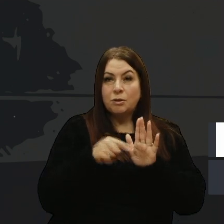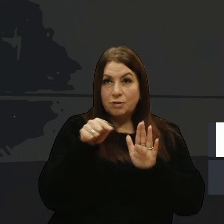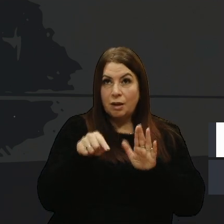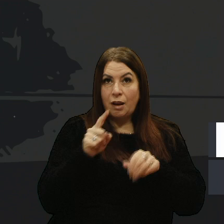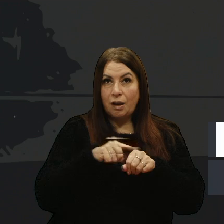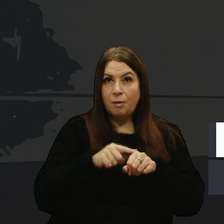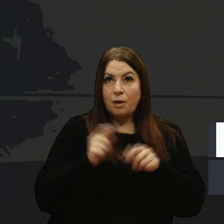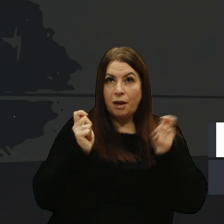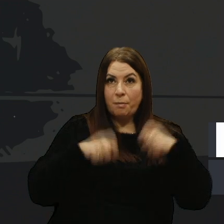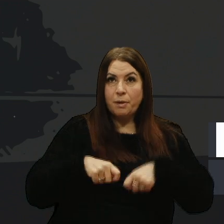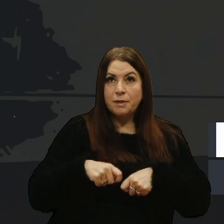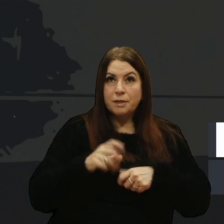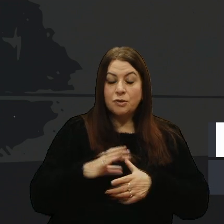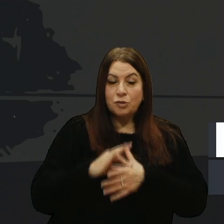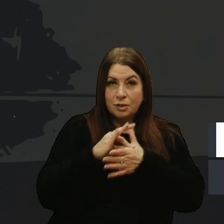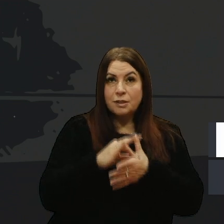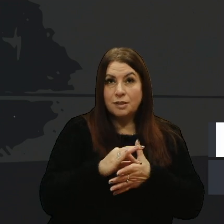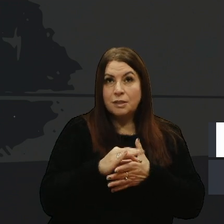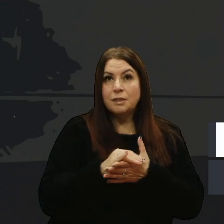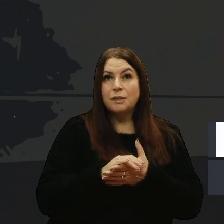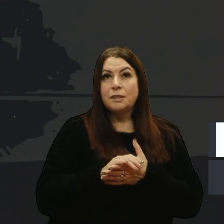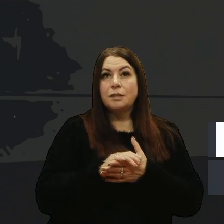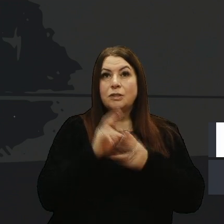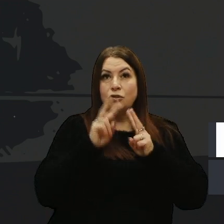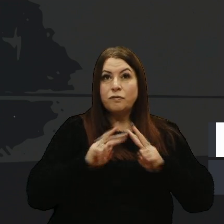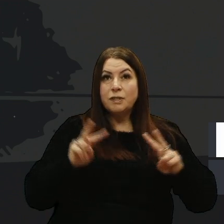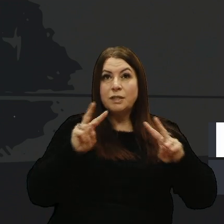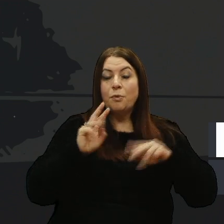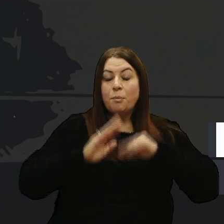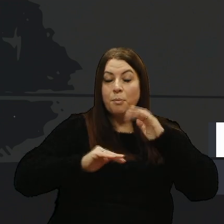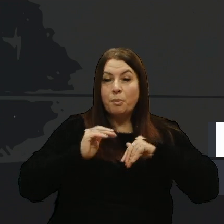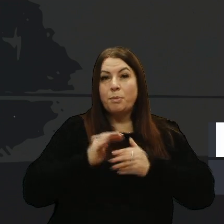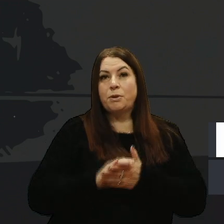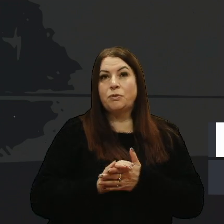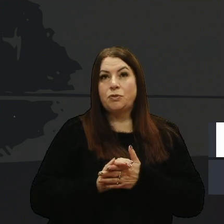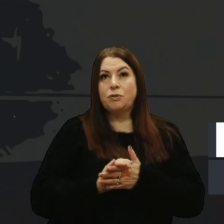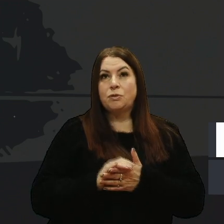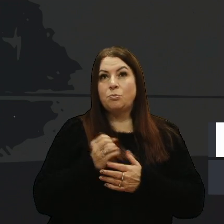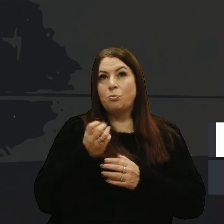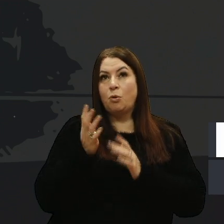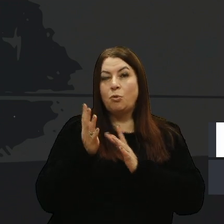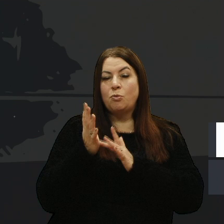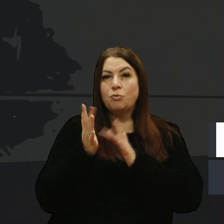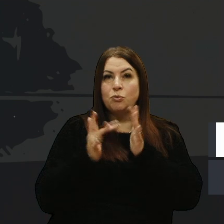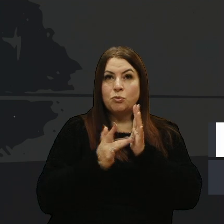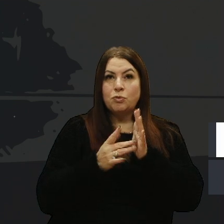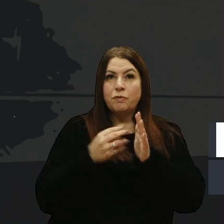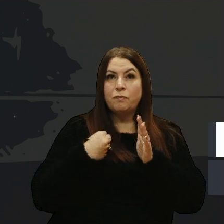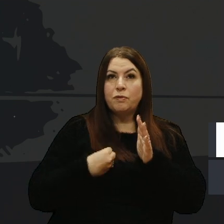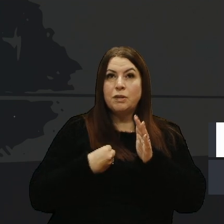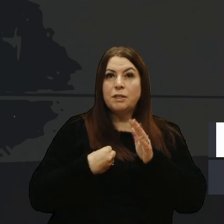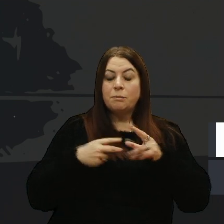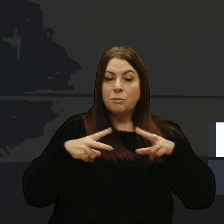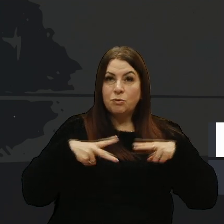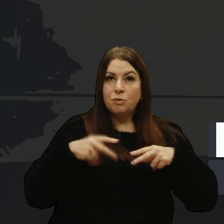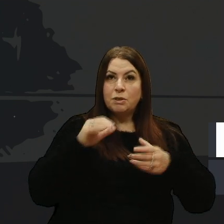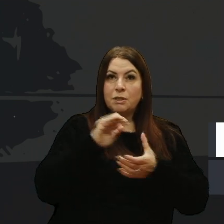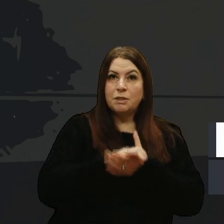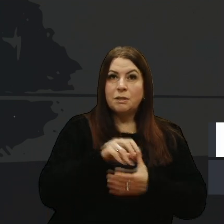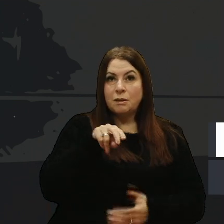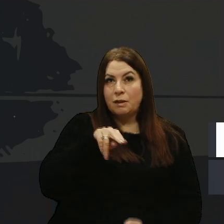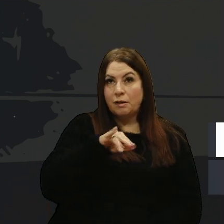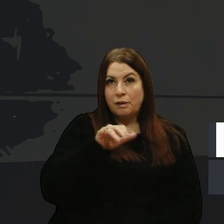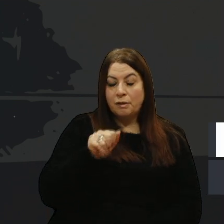época a capacidade de liderança e de visão prática. Foi em Bom Jesus que ele estruturou a vida pessoal, se casou com a